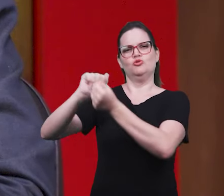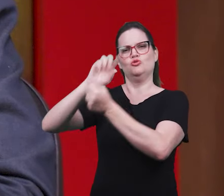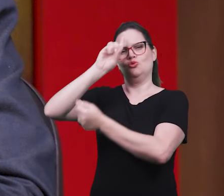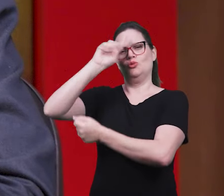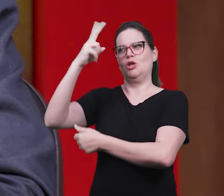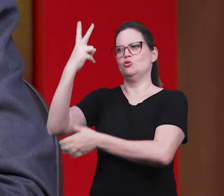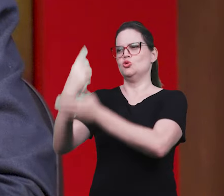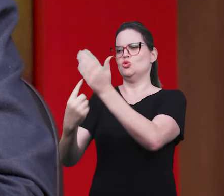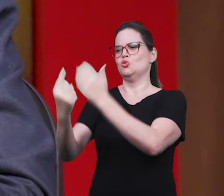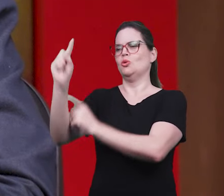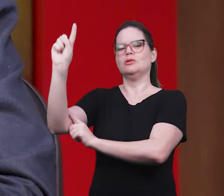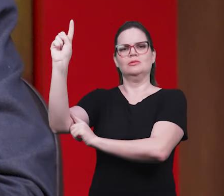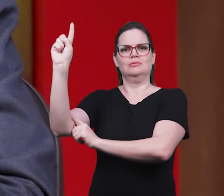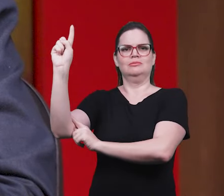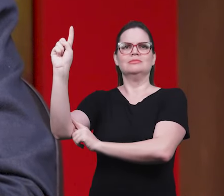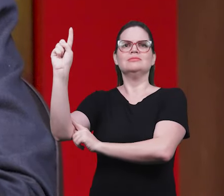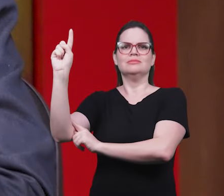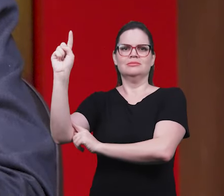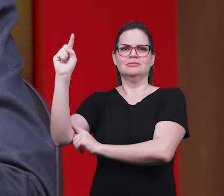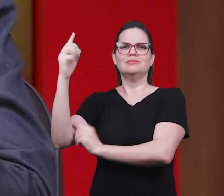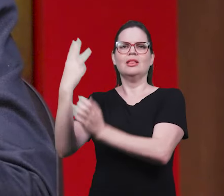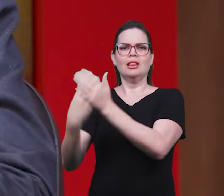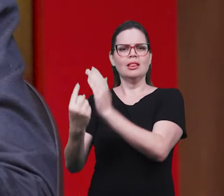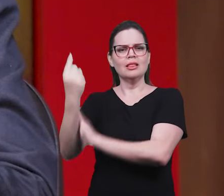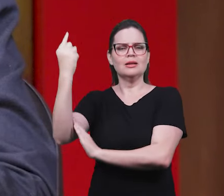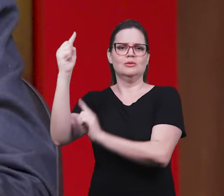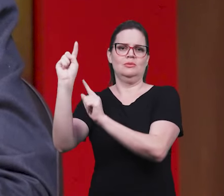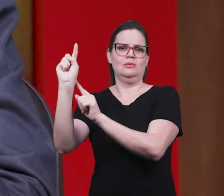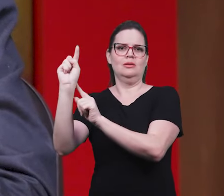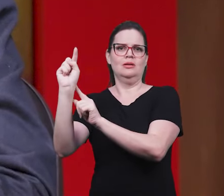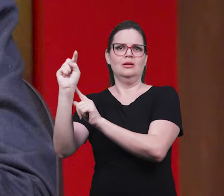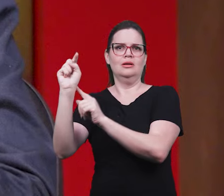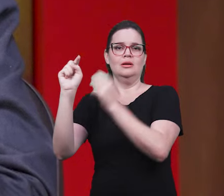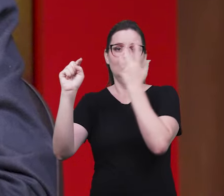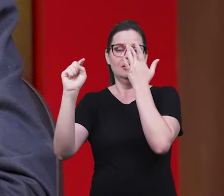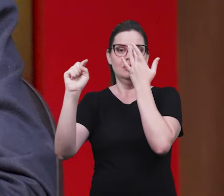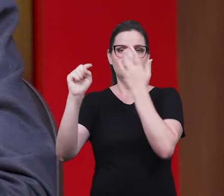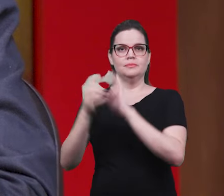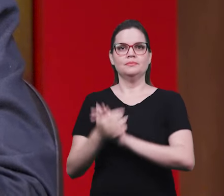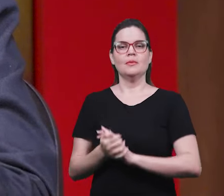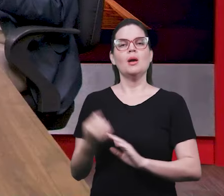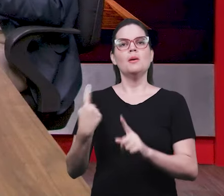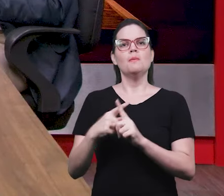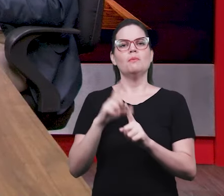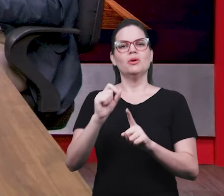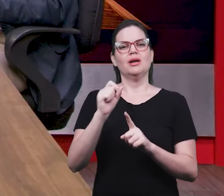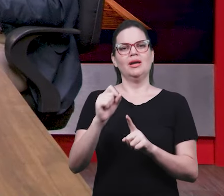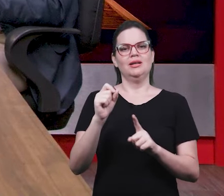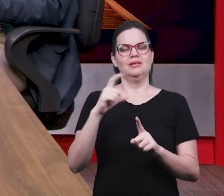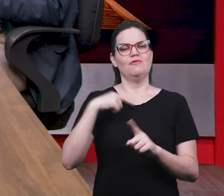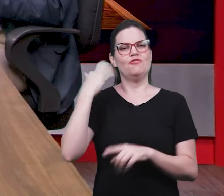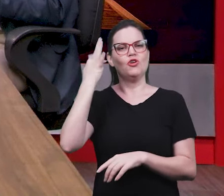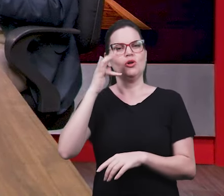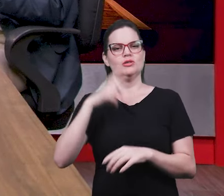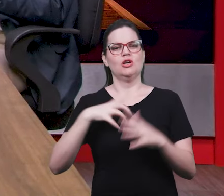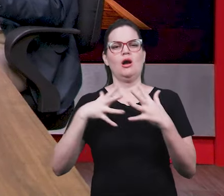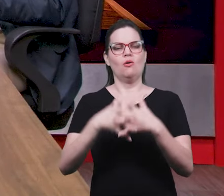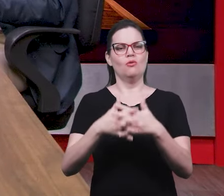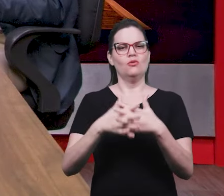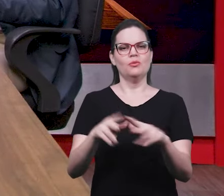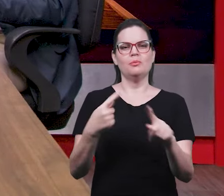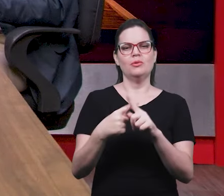confusão que os filósofos fazem, né? O Logos, né? Os filósofos entendiam que o Logos era algo que... uma